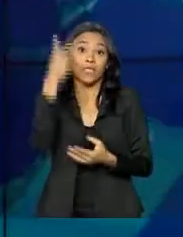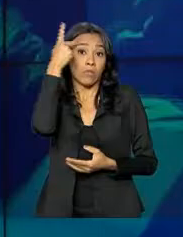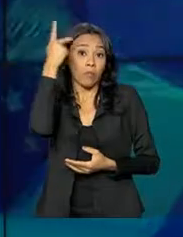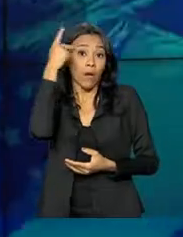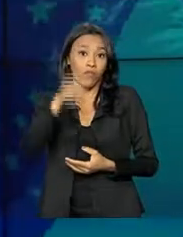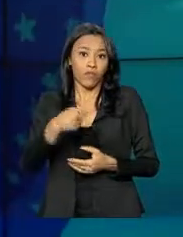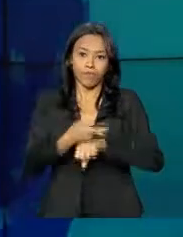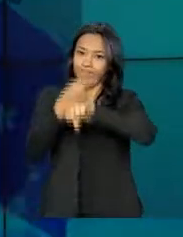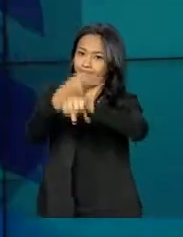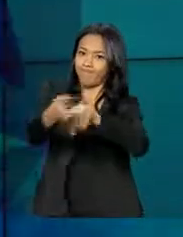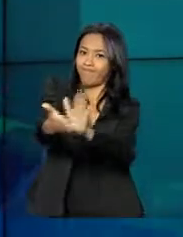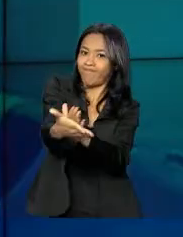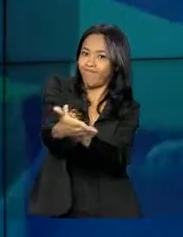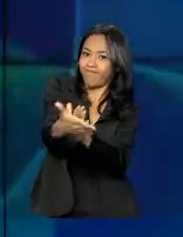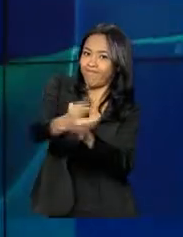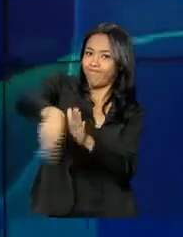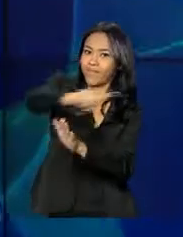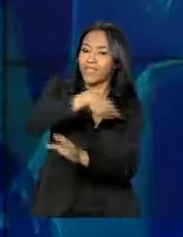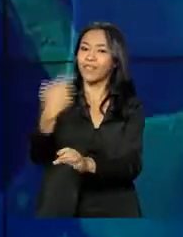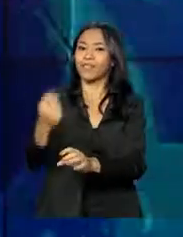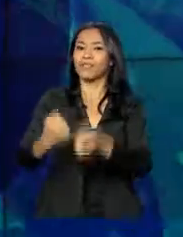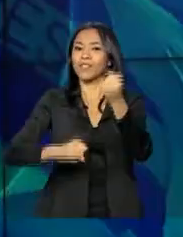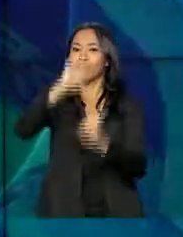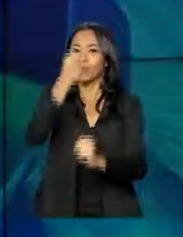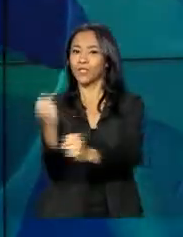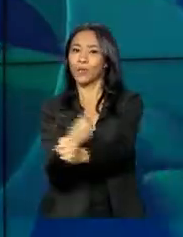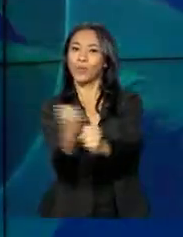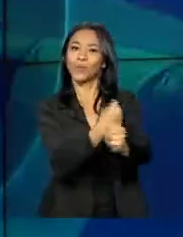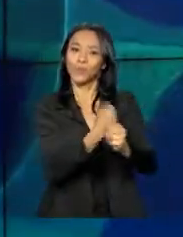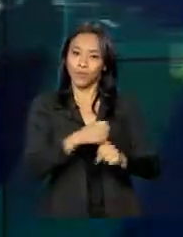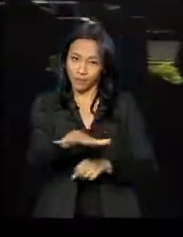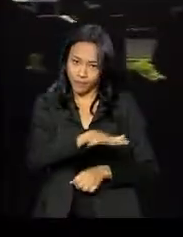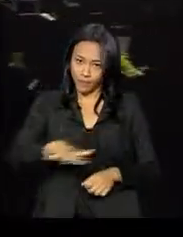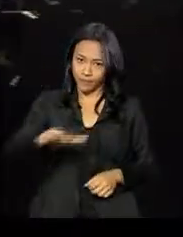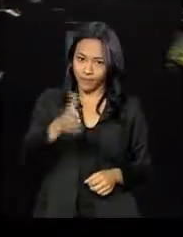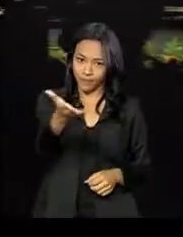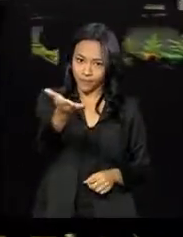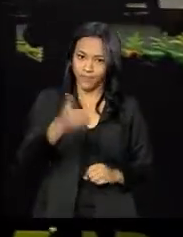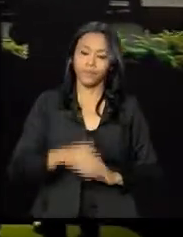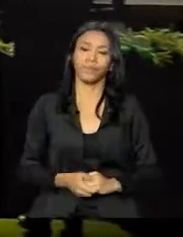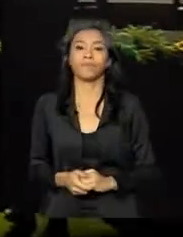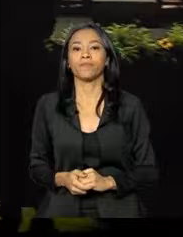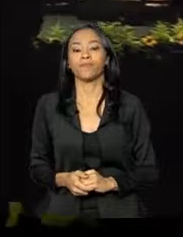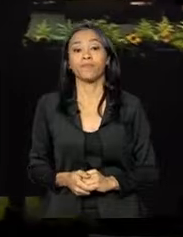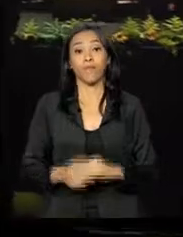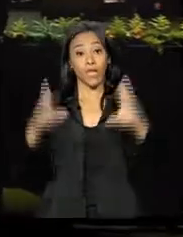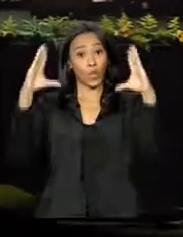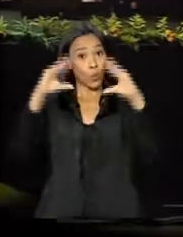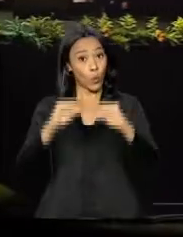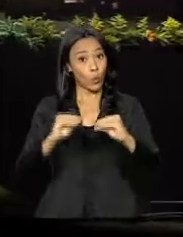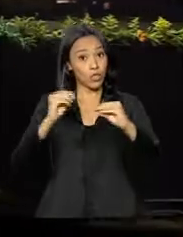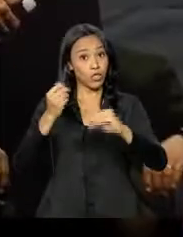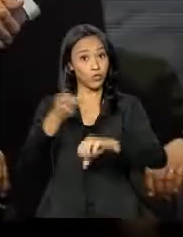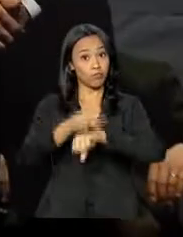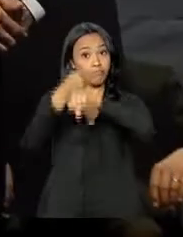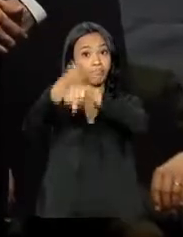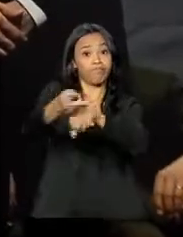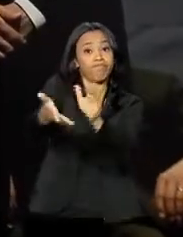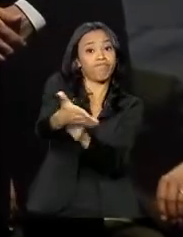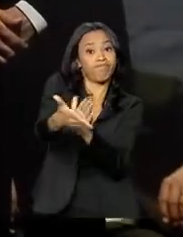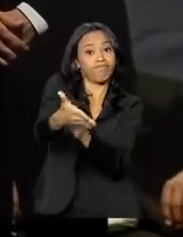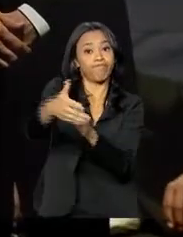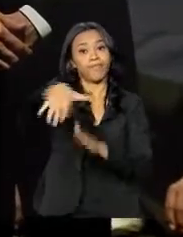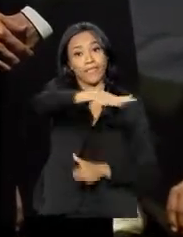premiados fabricantes e atacadistas de material de construção. Em noite de premiação a representantes do